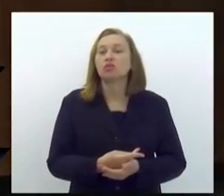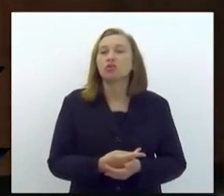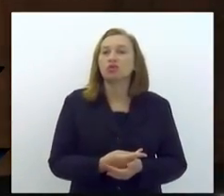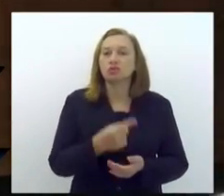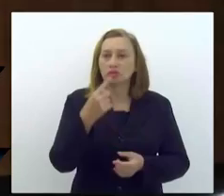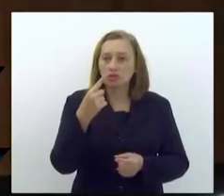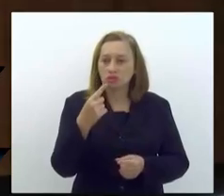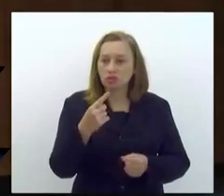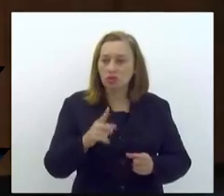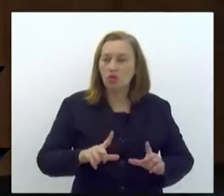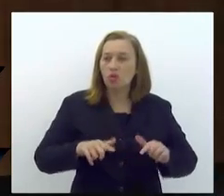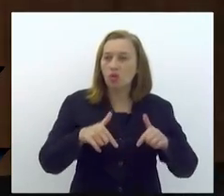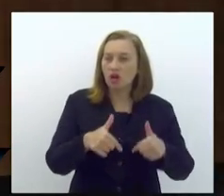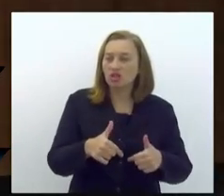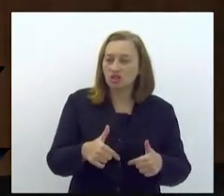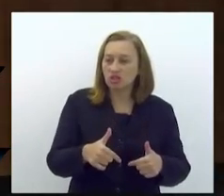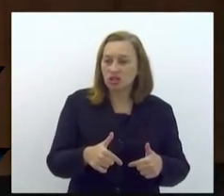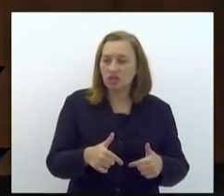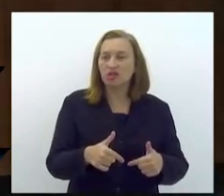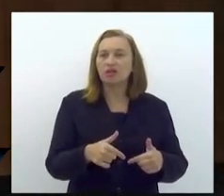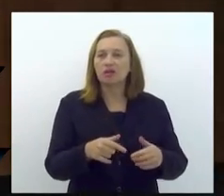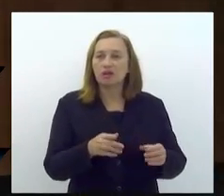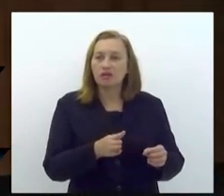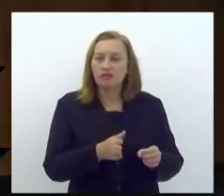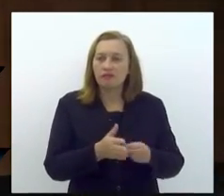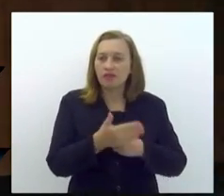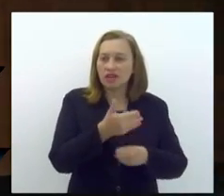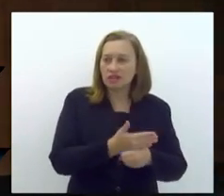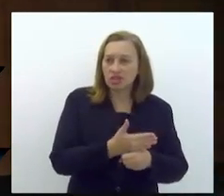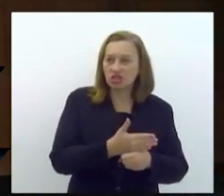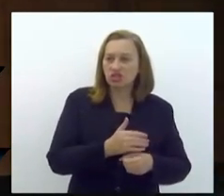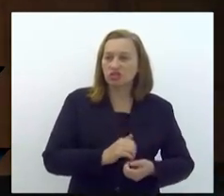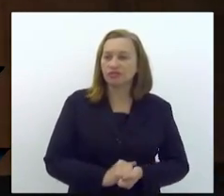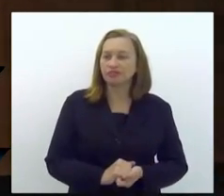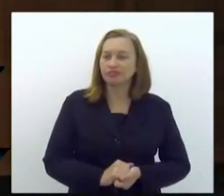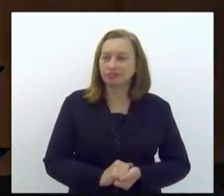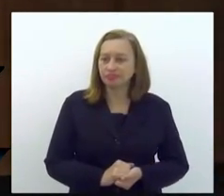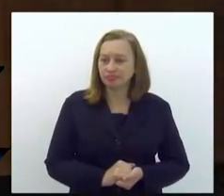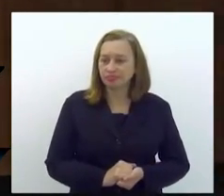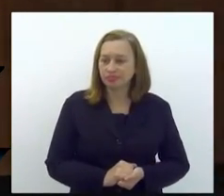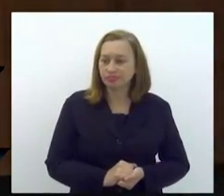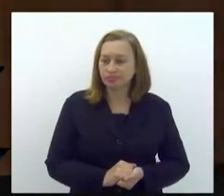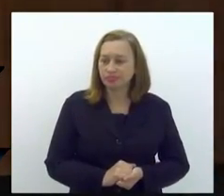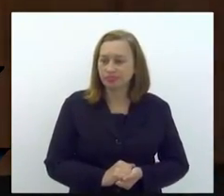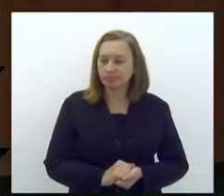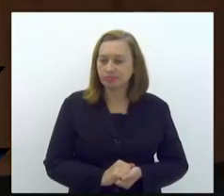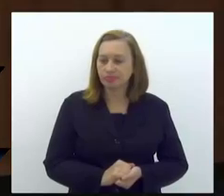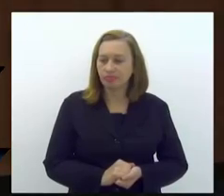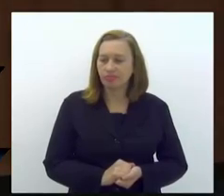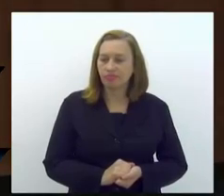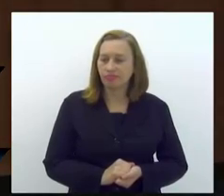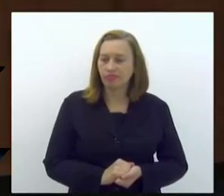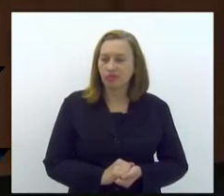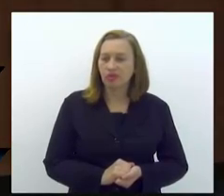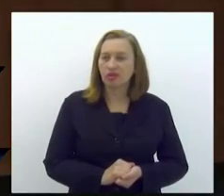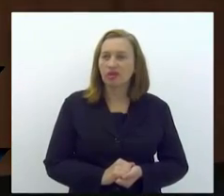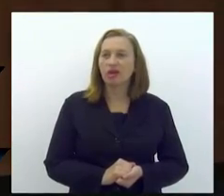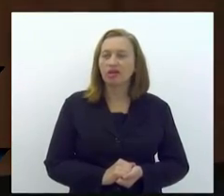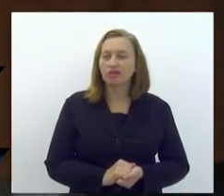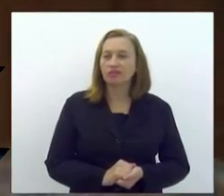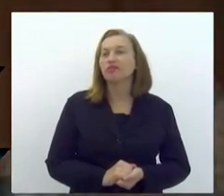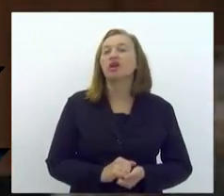que foi lá e quase violentou a companheira não tem isso não basta também não é porque não teve a violência